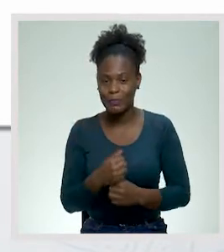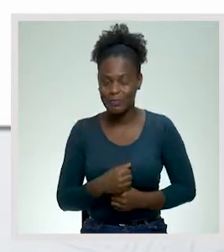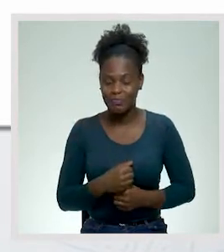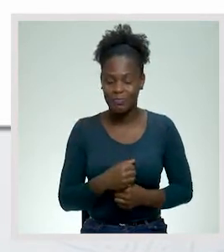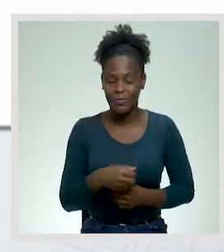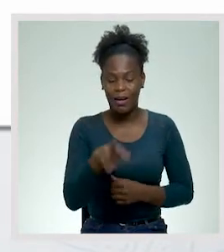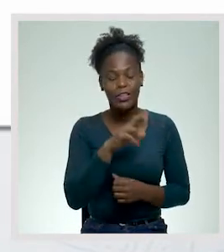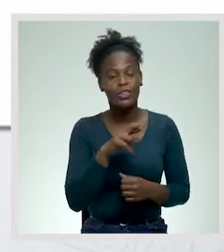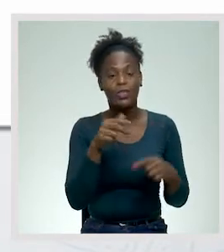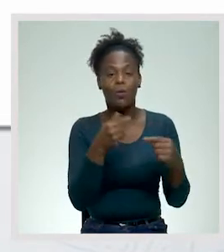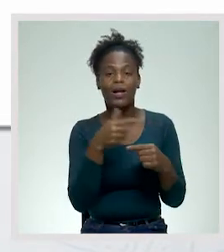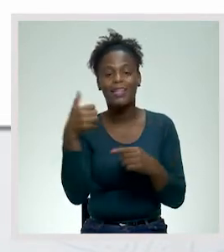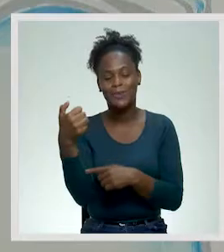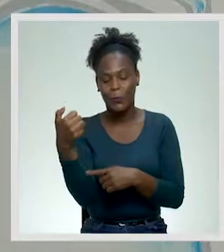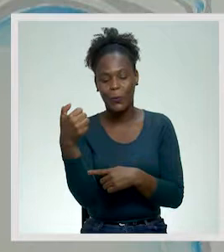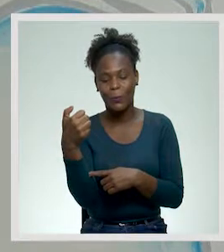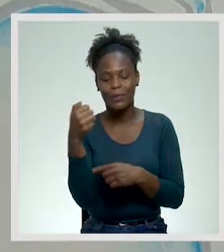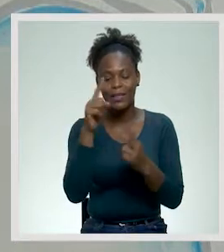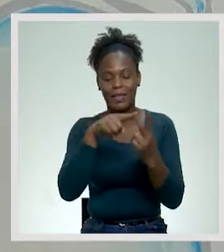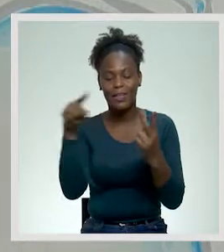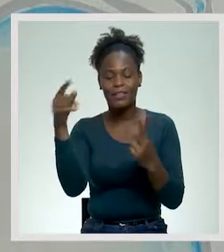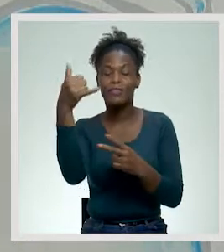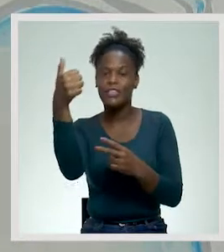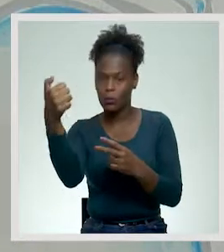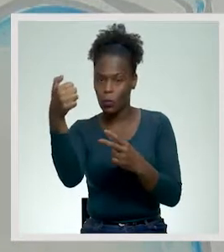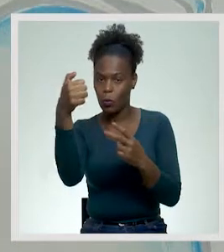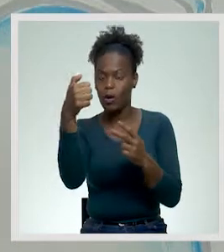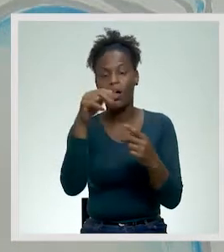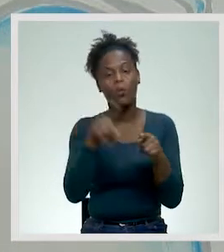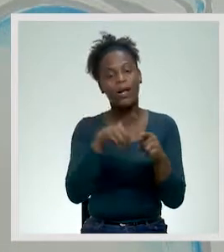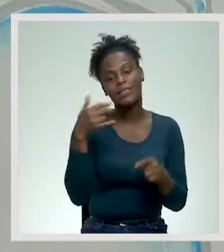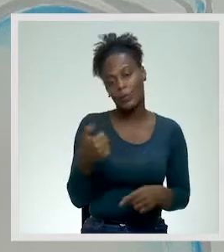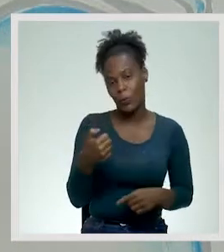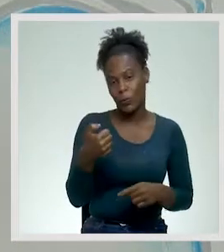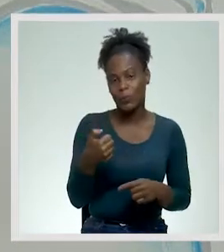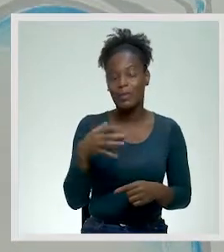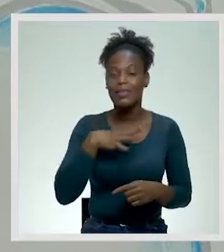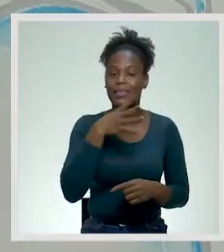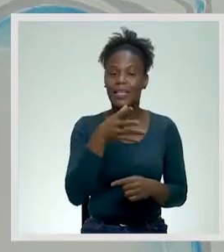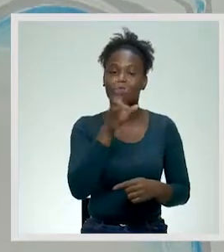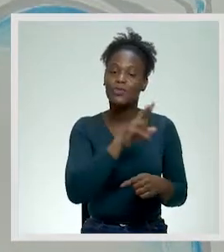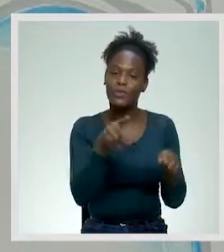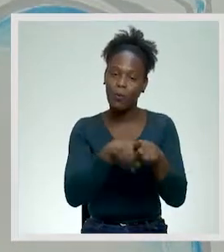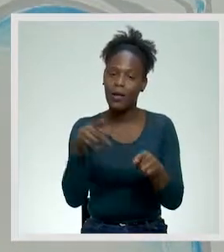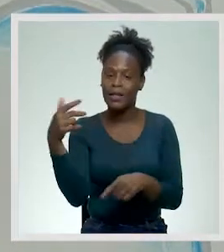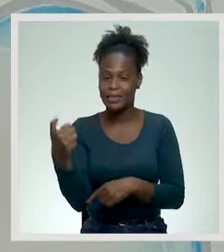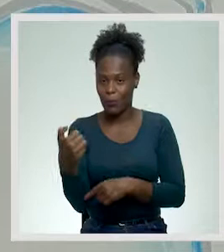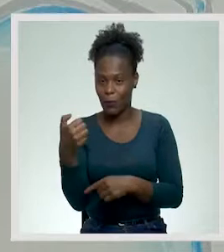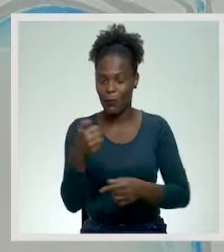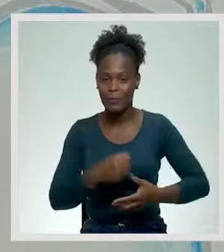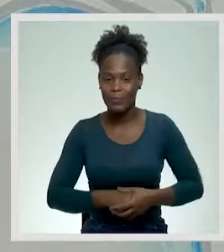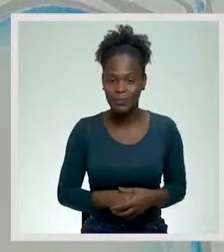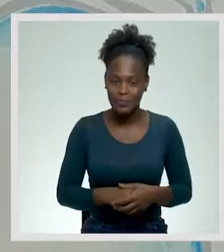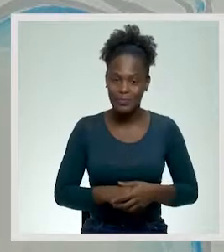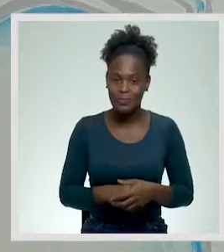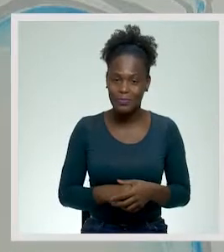X é igual a 5. Raiz quadrada de 25 dá 5. Então, x é igual a